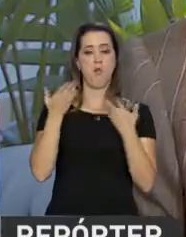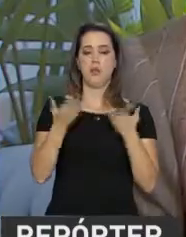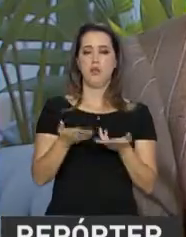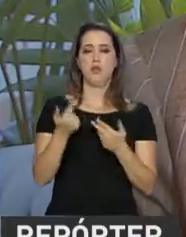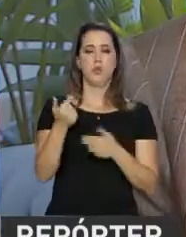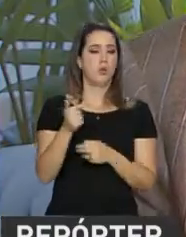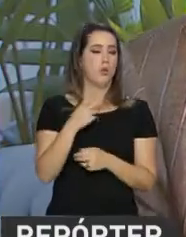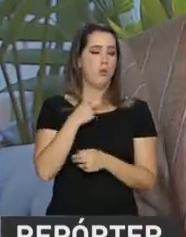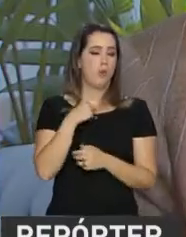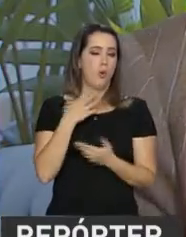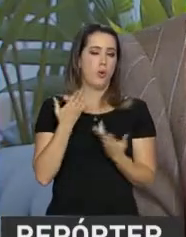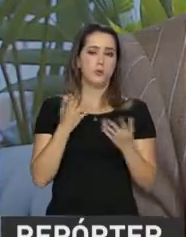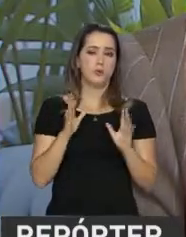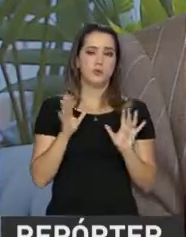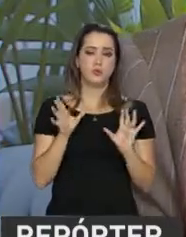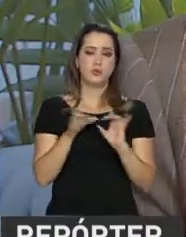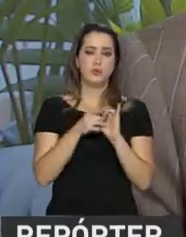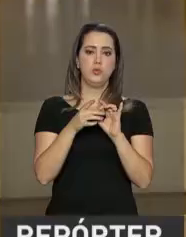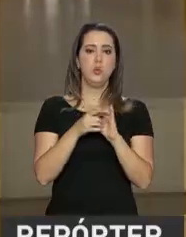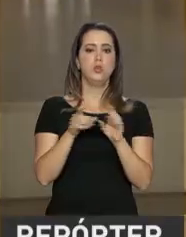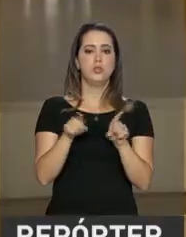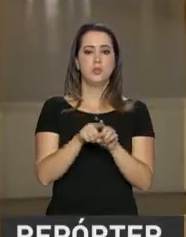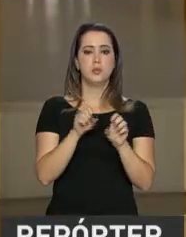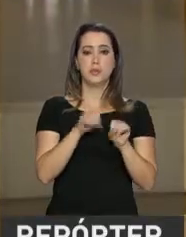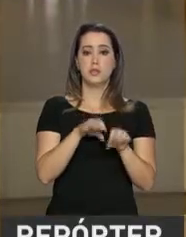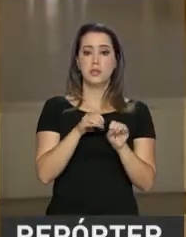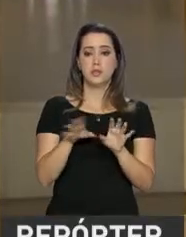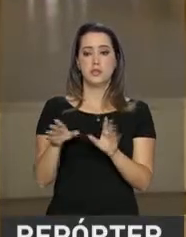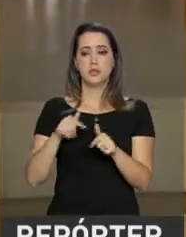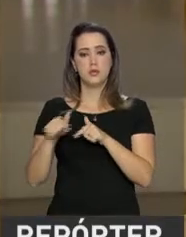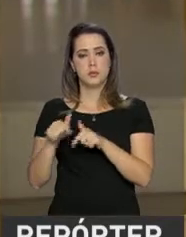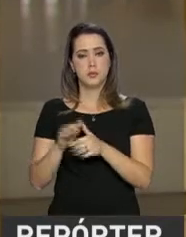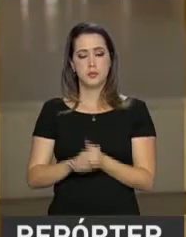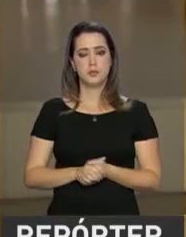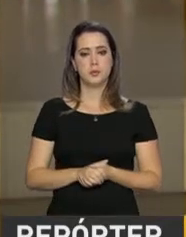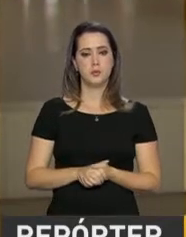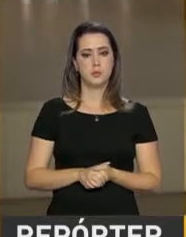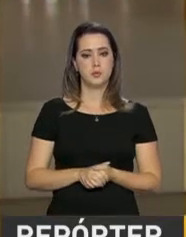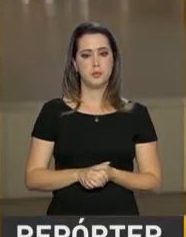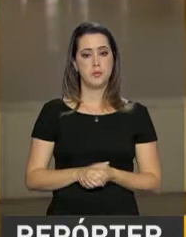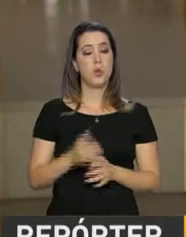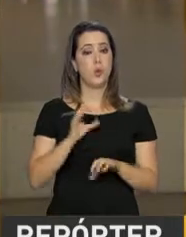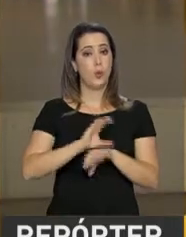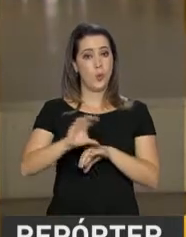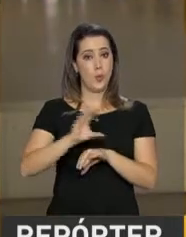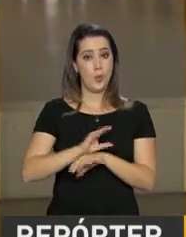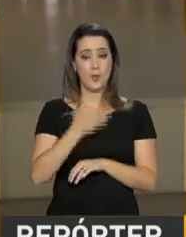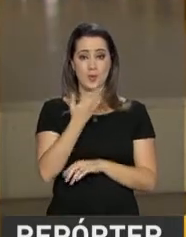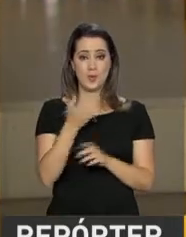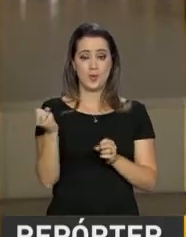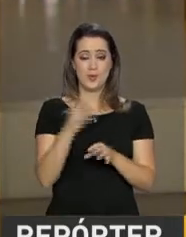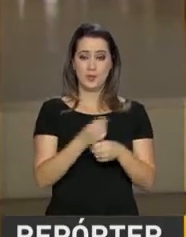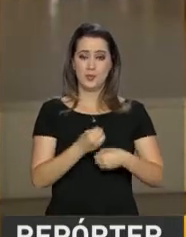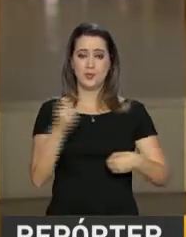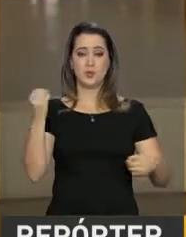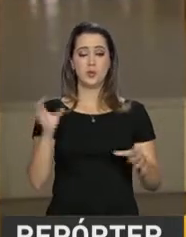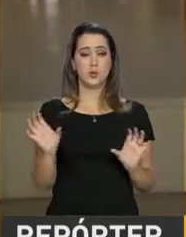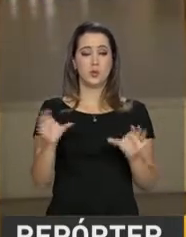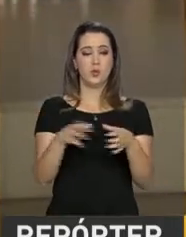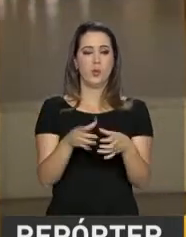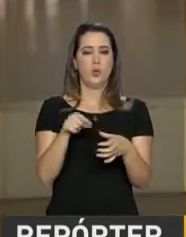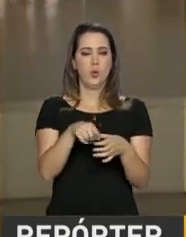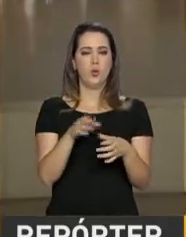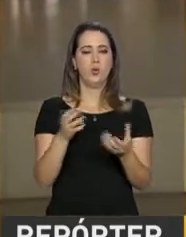sem deixar de ser, ao mesmo tempo, teórico. E no dia do diplomata acontece a formatura de uma nova turma de servidores da